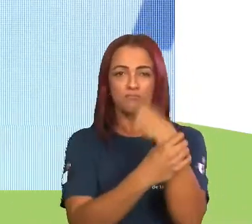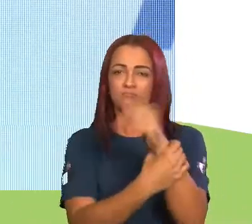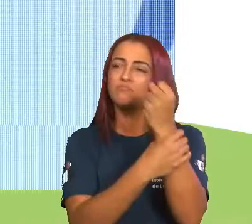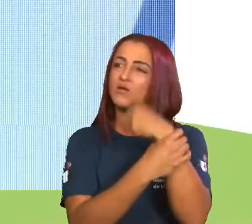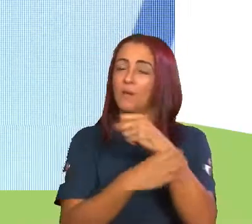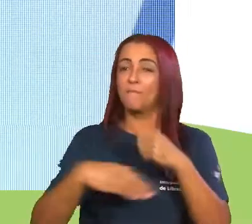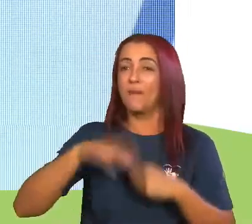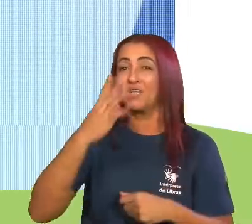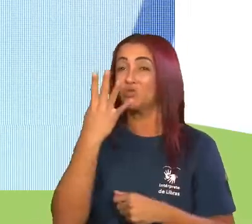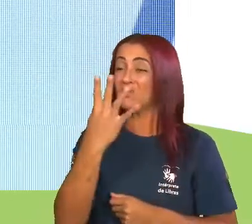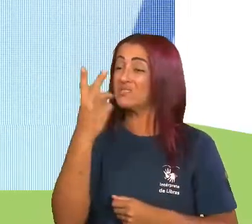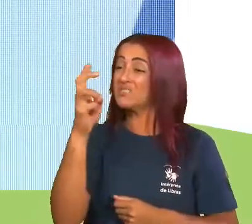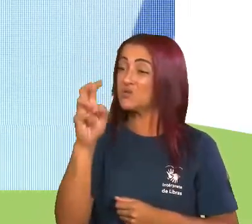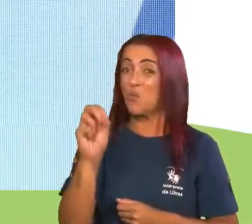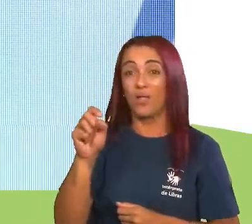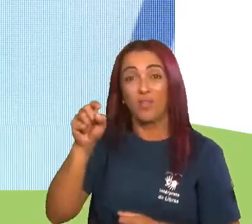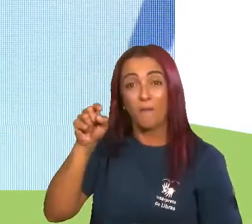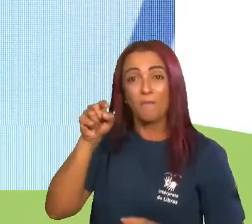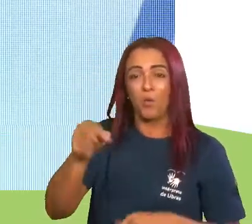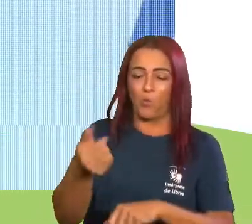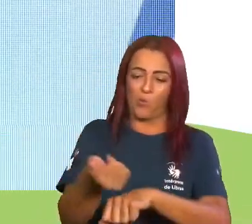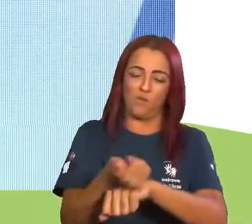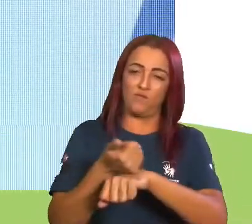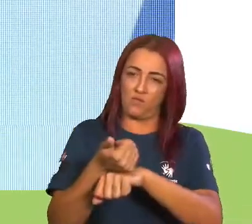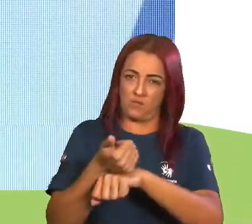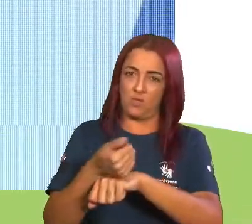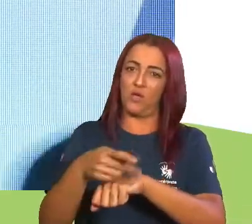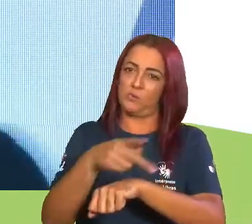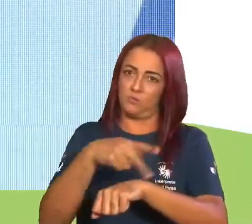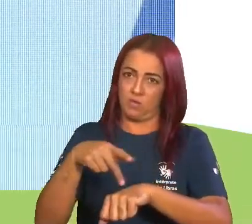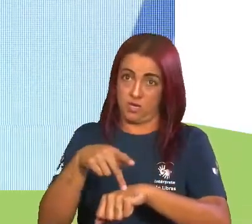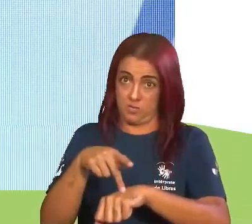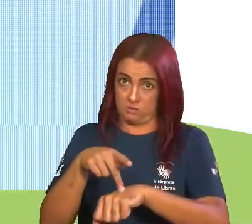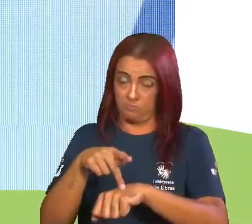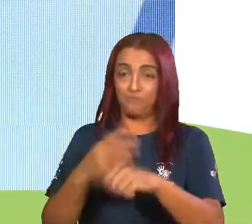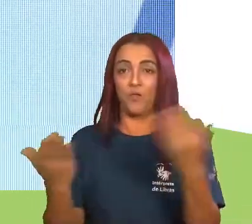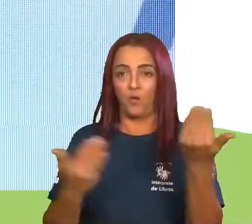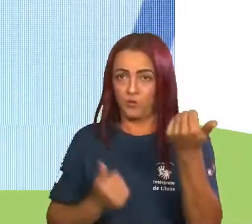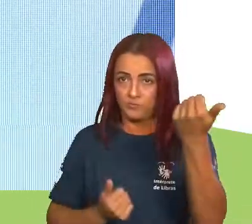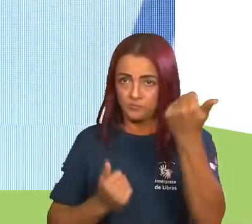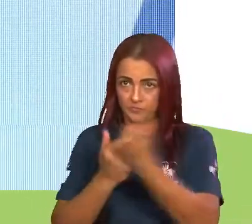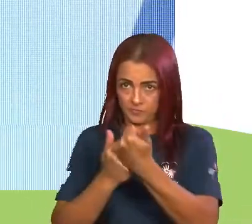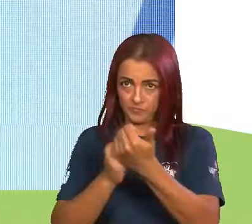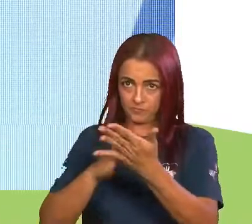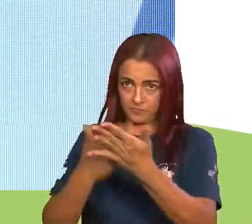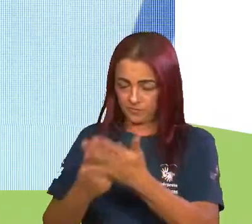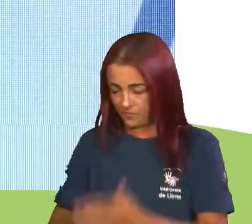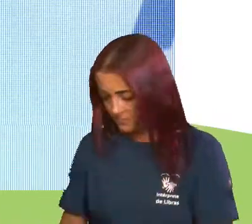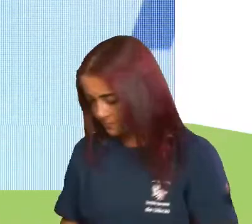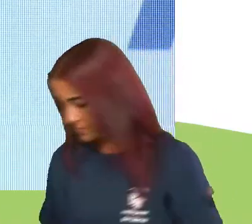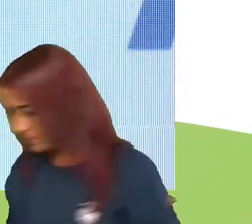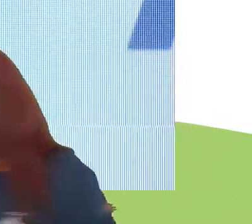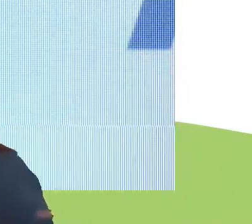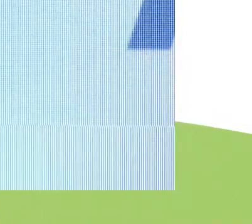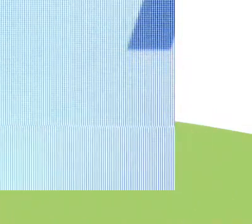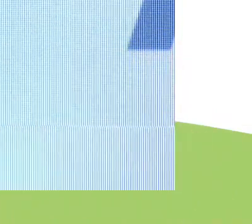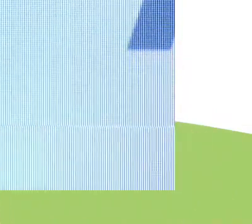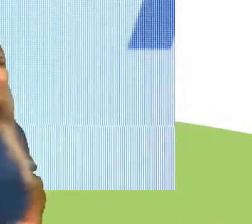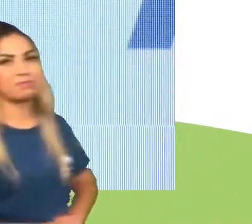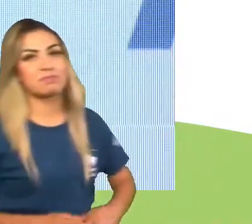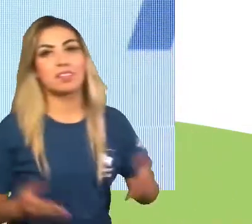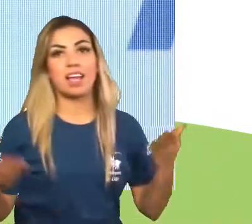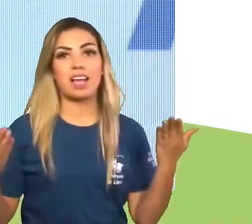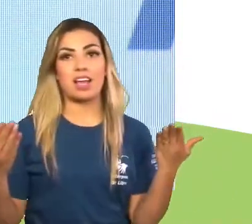450 mil profissionais no país, com aproximadamente 95 mil profissionais somente no estado de São